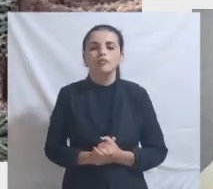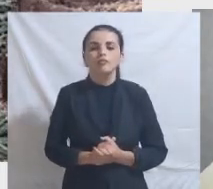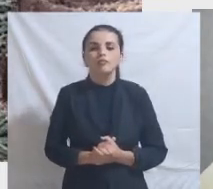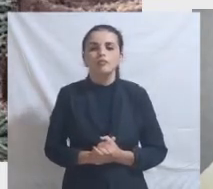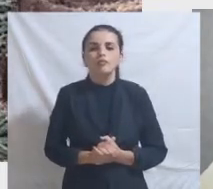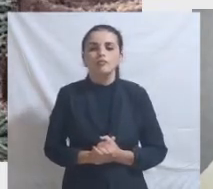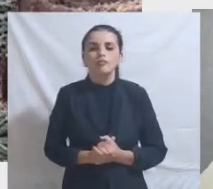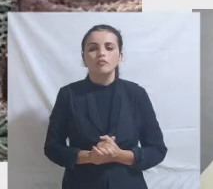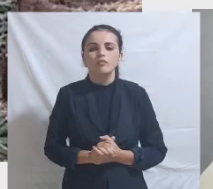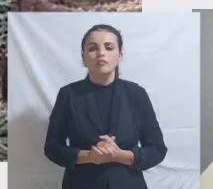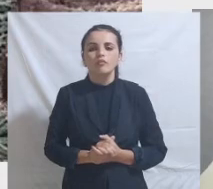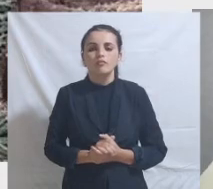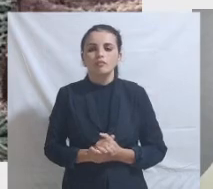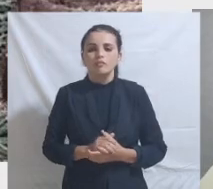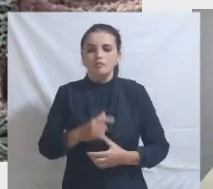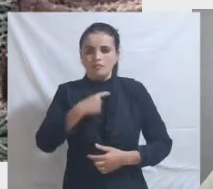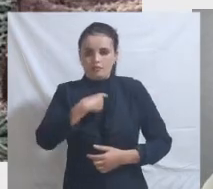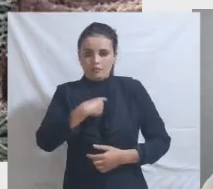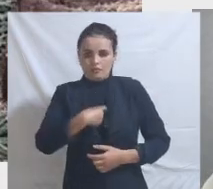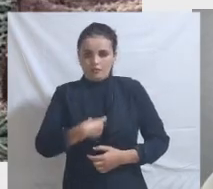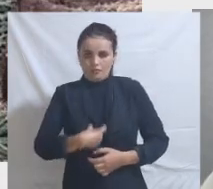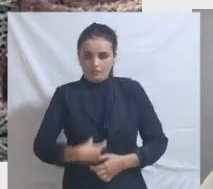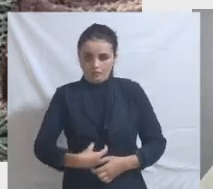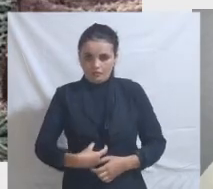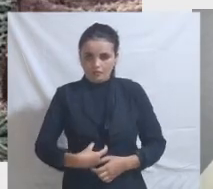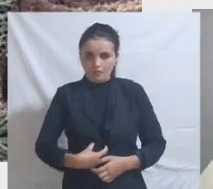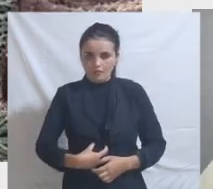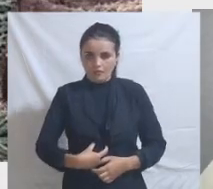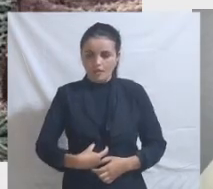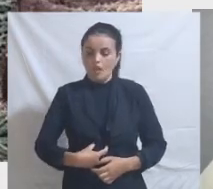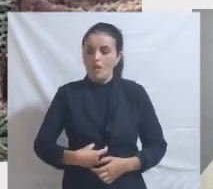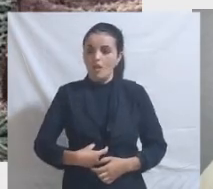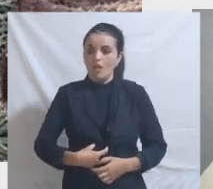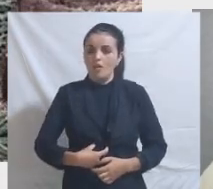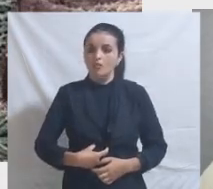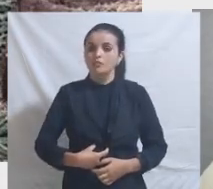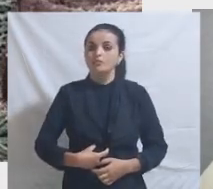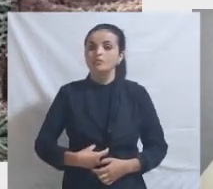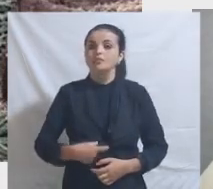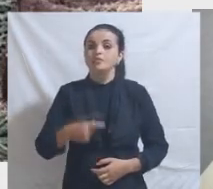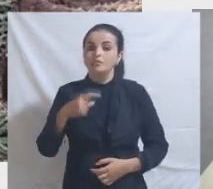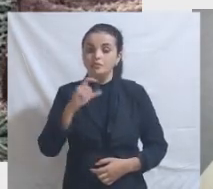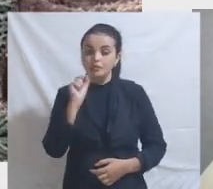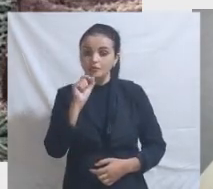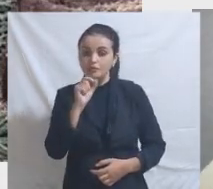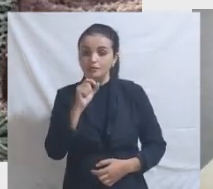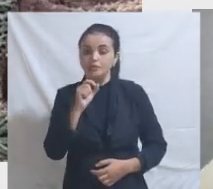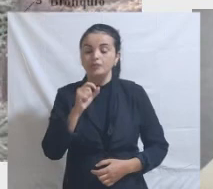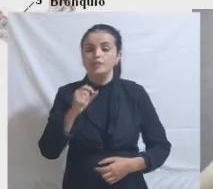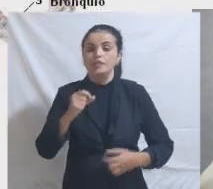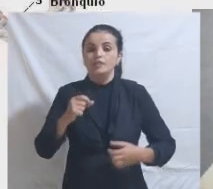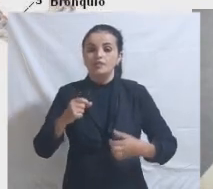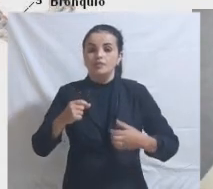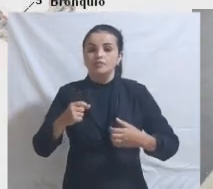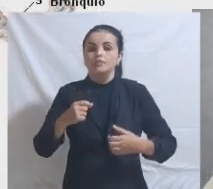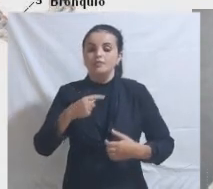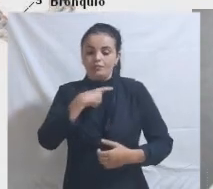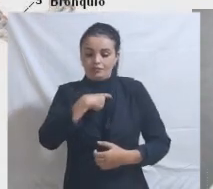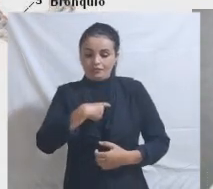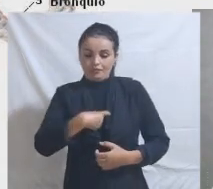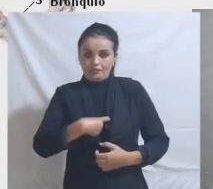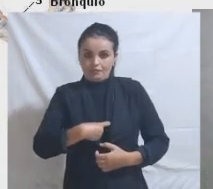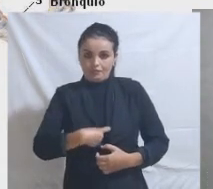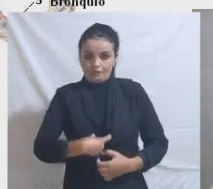Então, essa aqui é a parte da traqueia. Em seguida, a traqueia, veja só, ela é um tubo e ela se divide em dois outros tubos. Esses dois outros tubos são